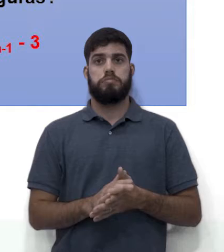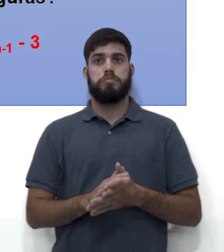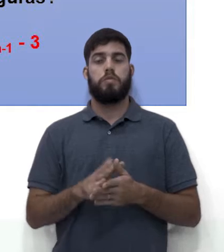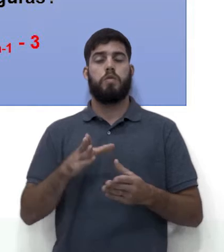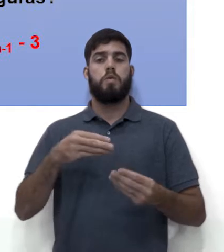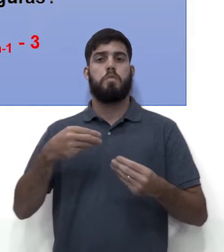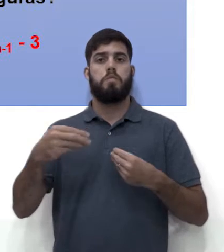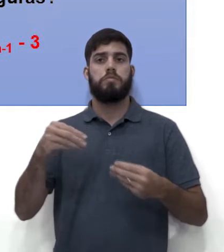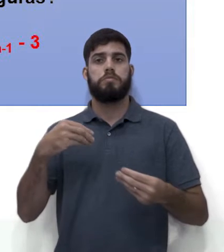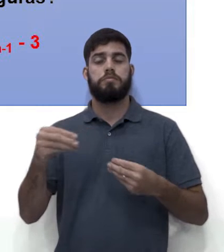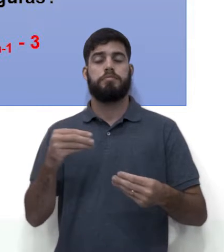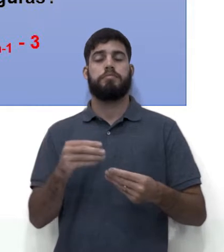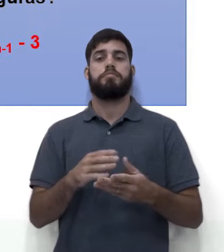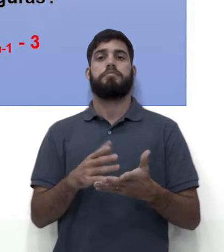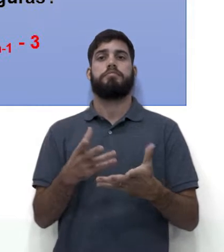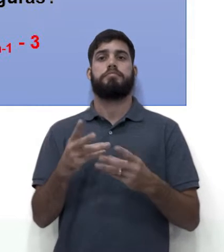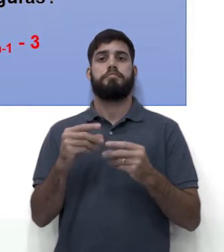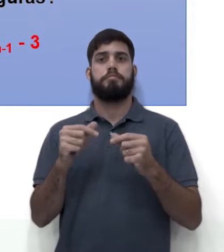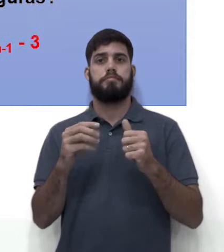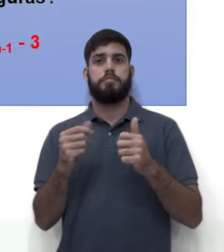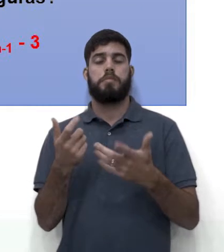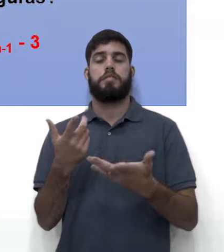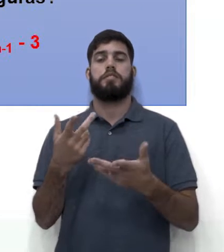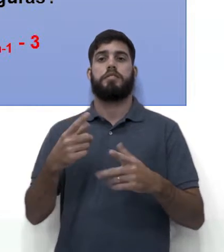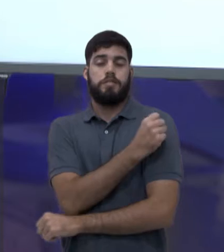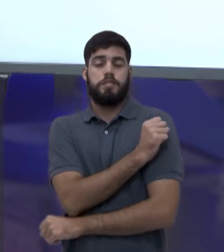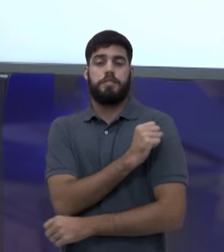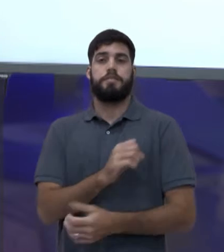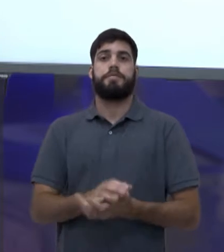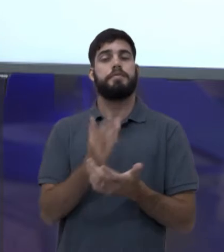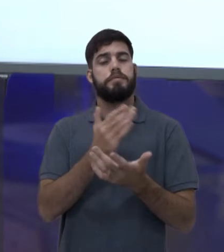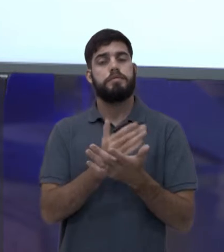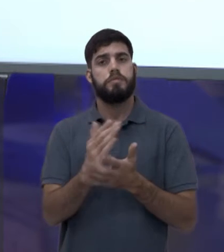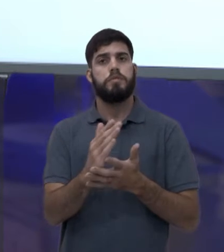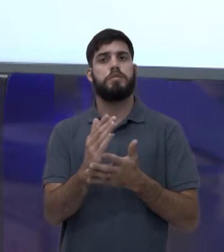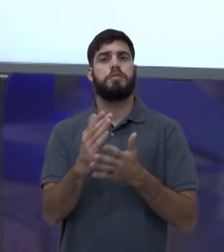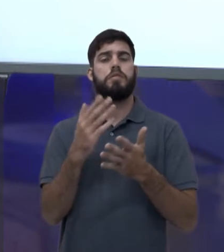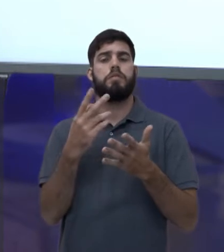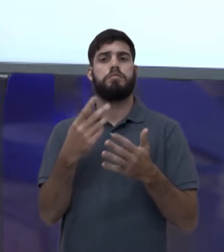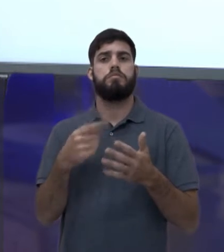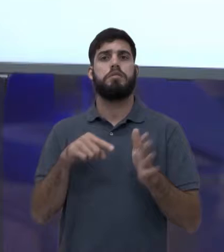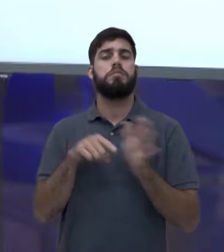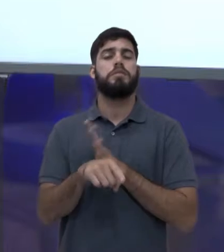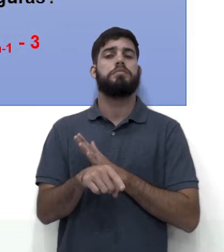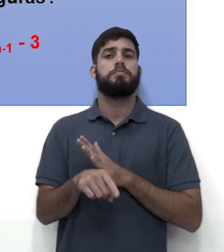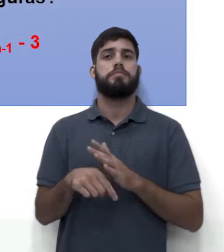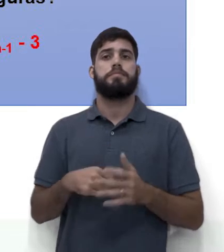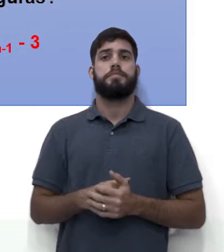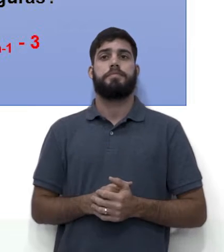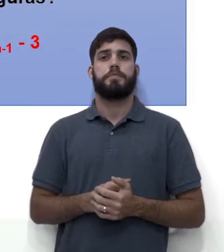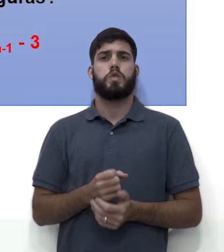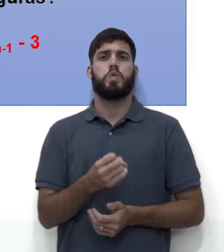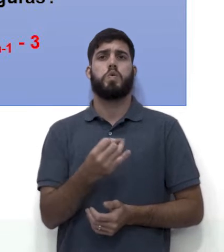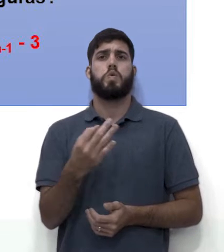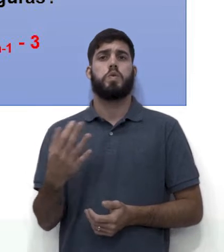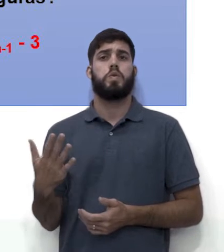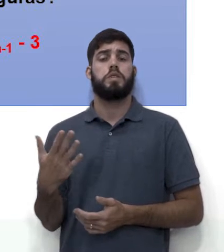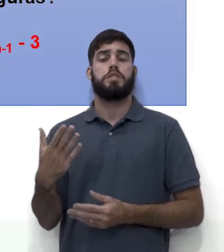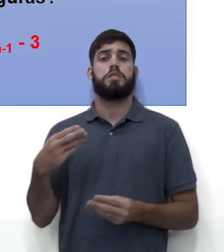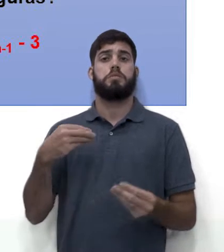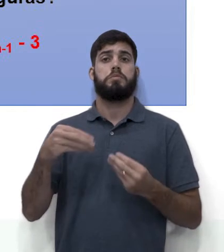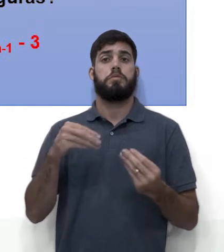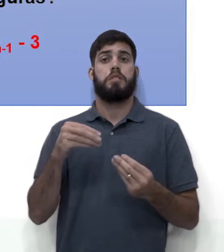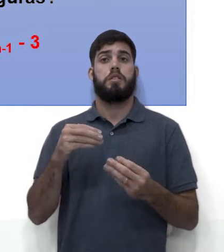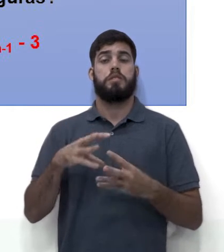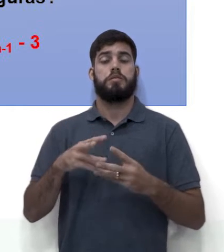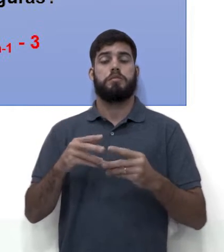de barros para a turma do 8º ano e começou os seguintes questionamentos. Quantas bonecas de barro há